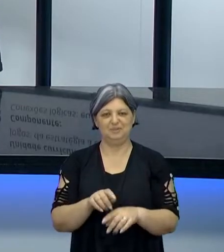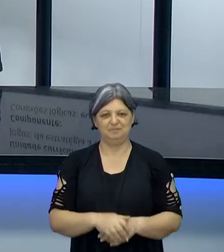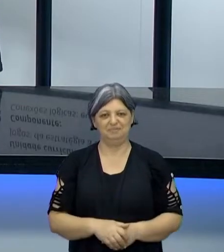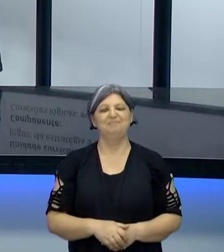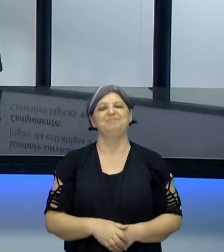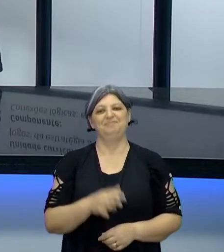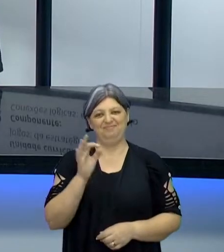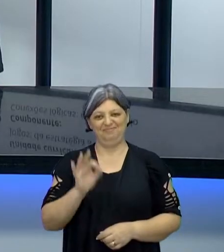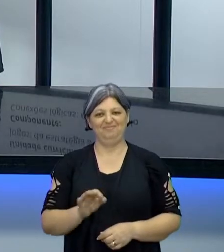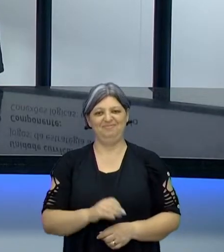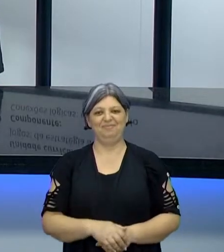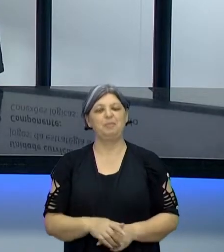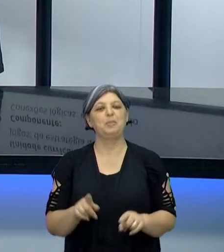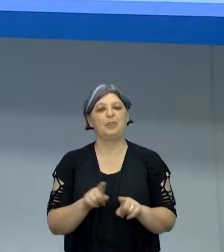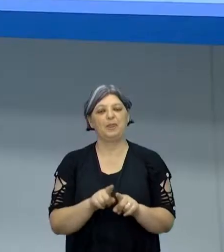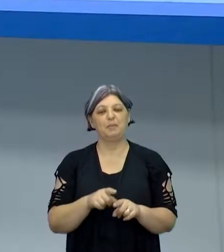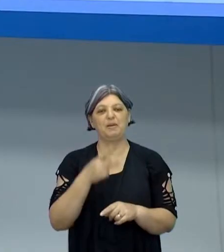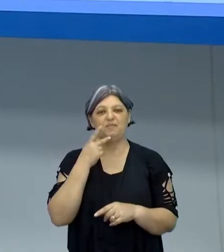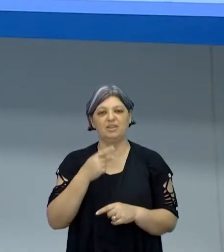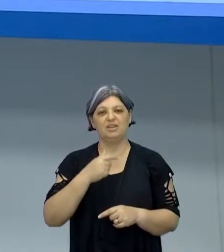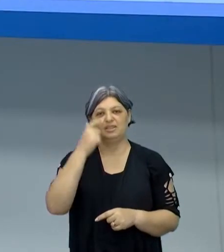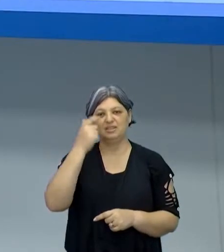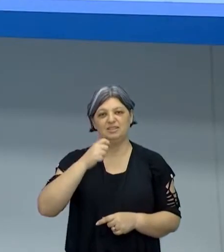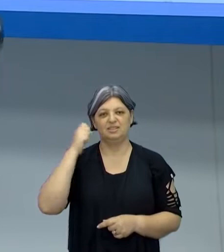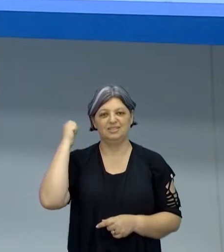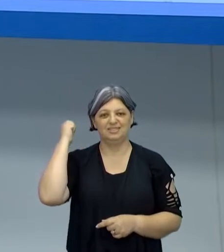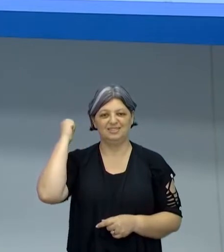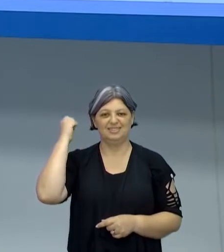é isso aí. Eu também vou falar um pouquinho sobre a minha